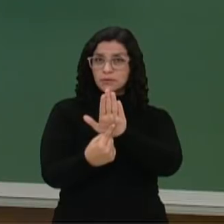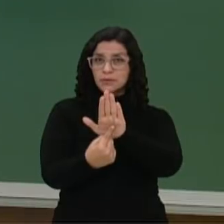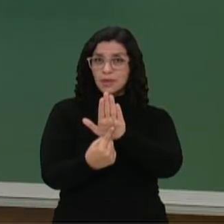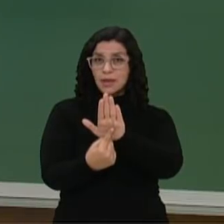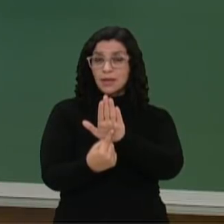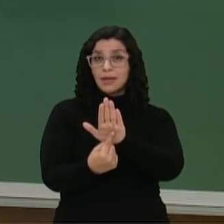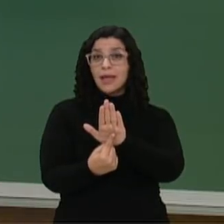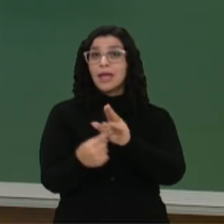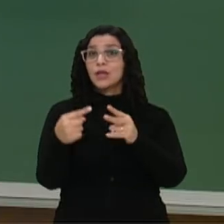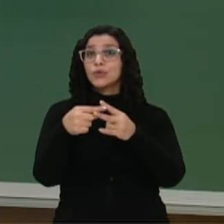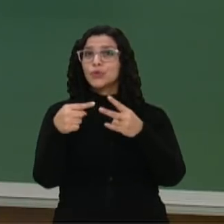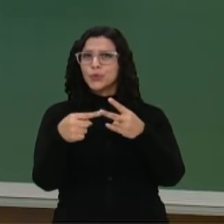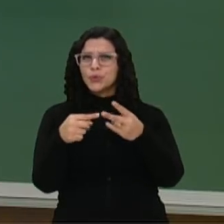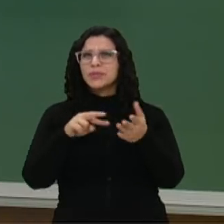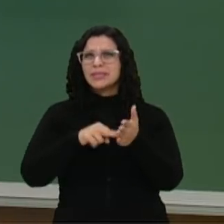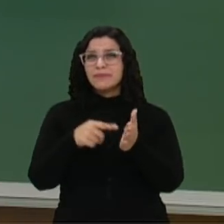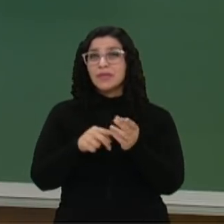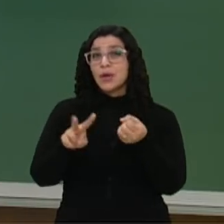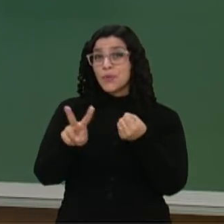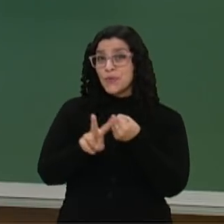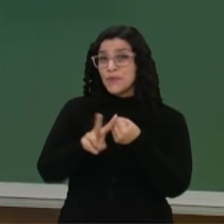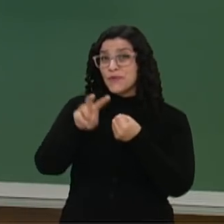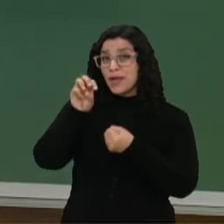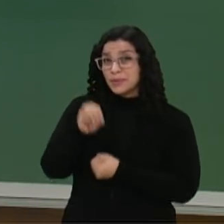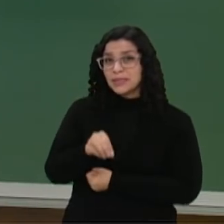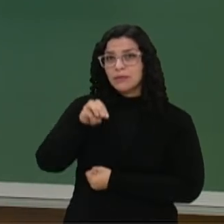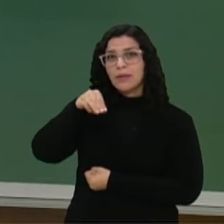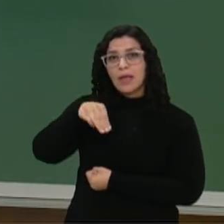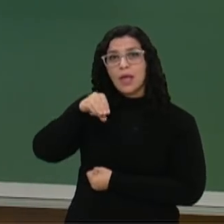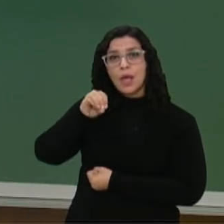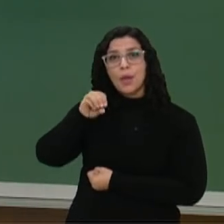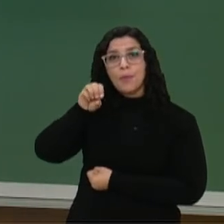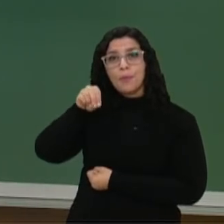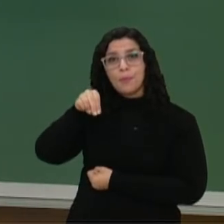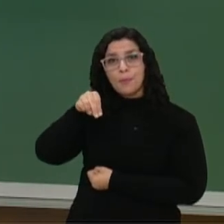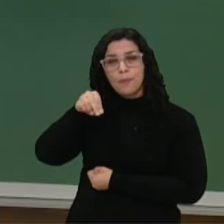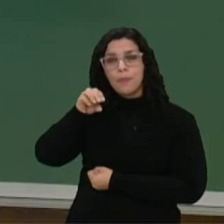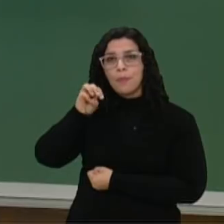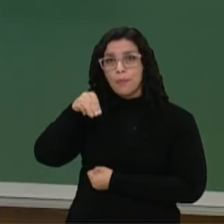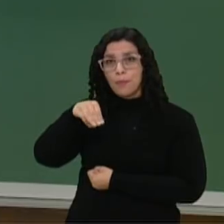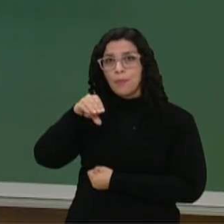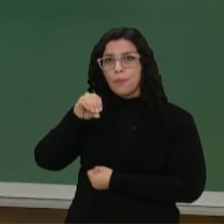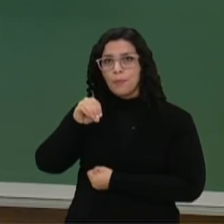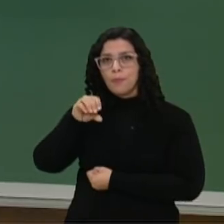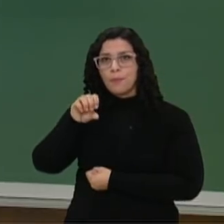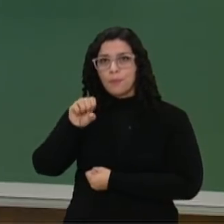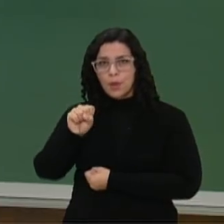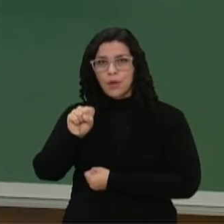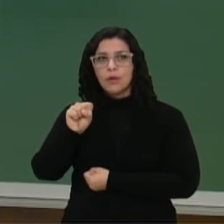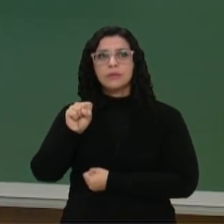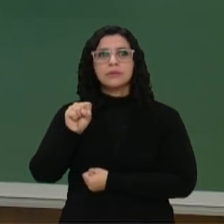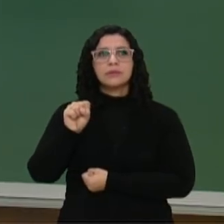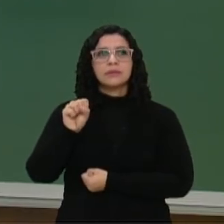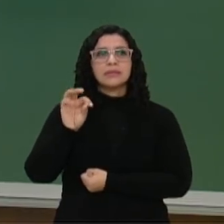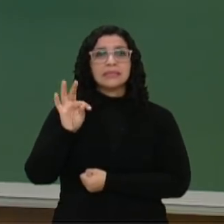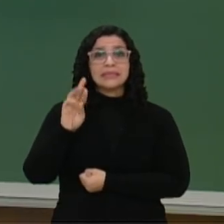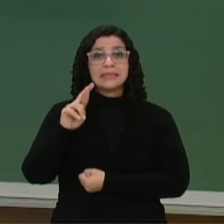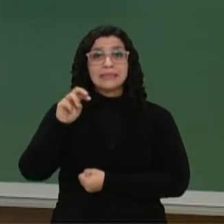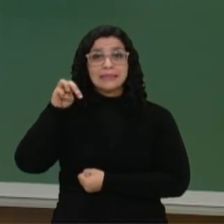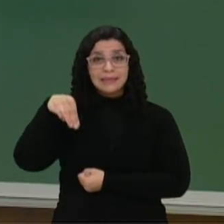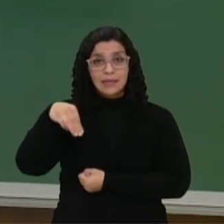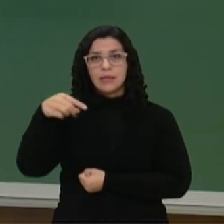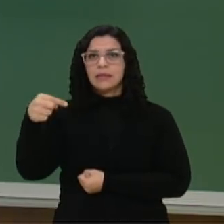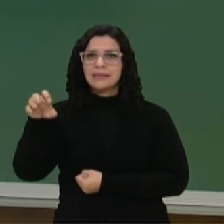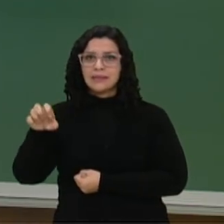duas perspectivas, assim seria o correto. Mostra-se, deveria concordar com duas. Falta um M nessa palavra, certo?